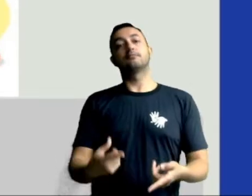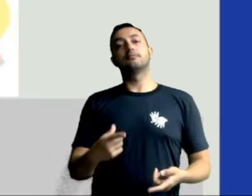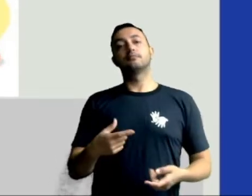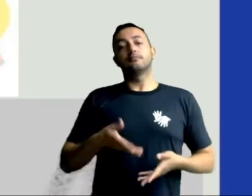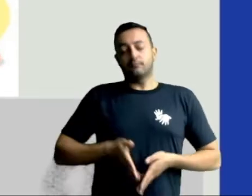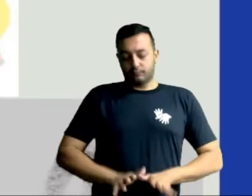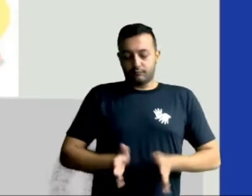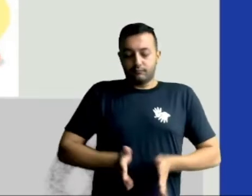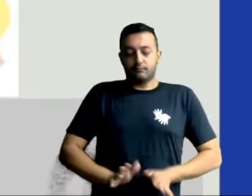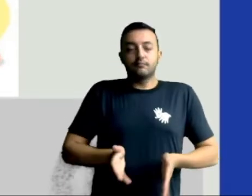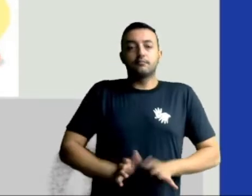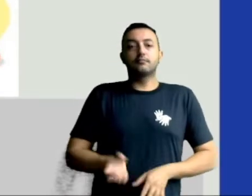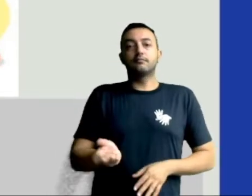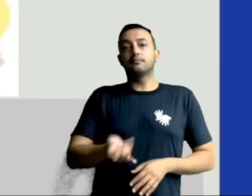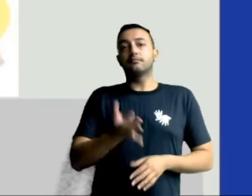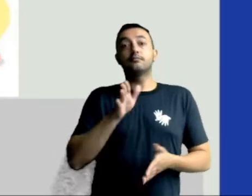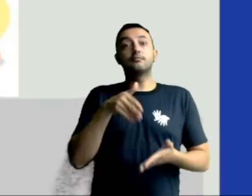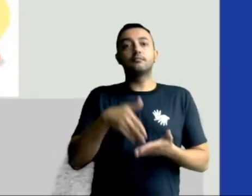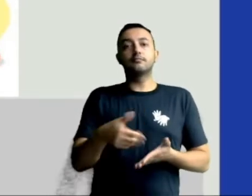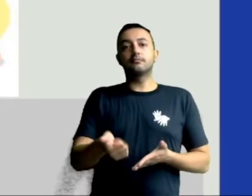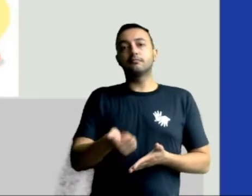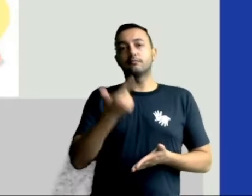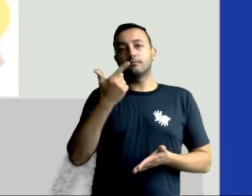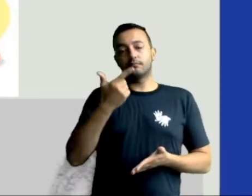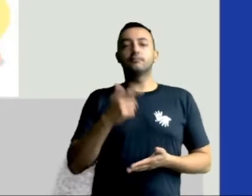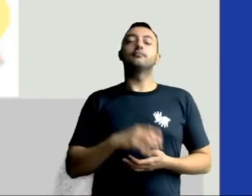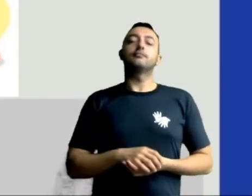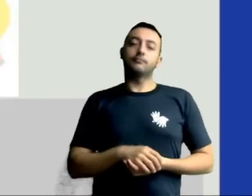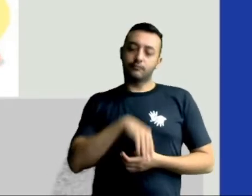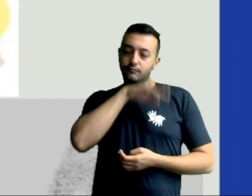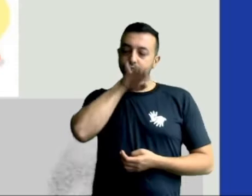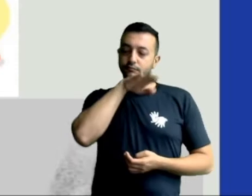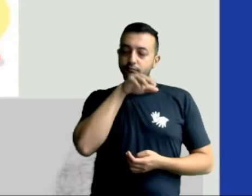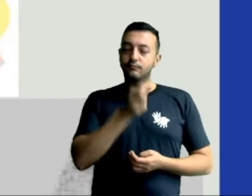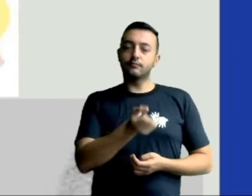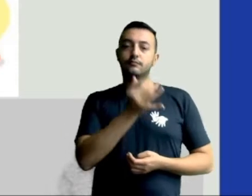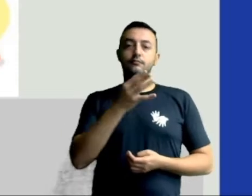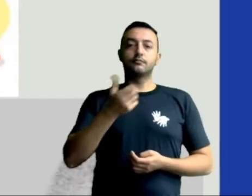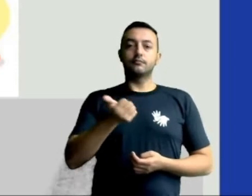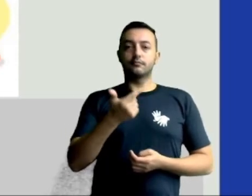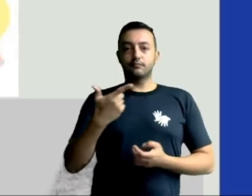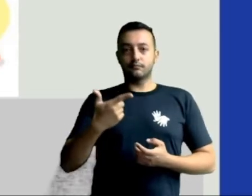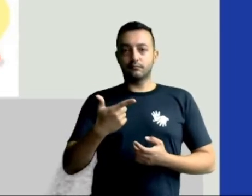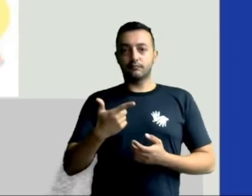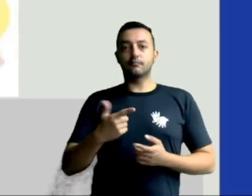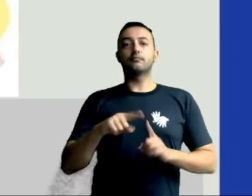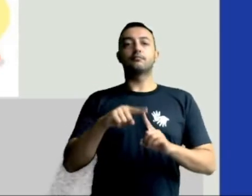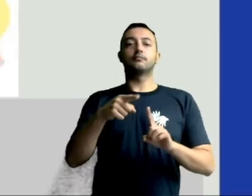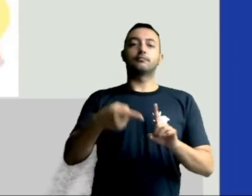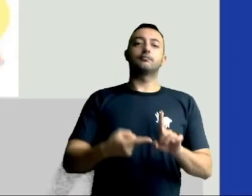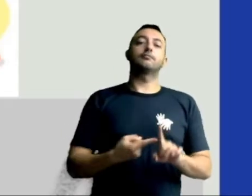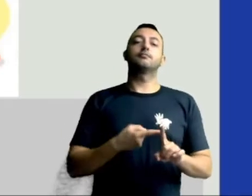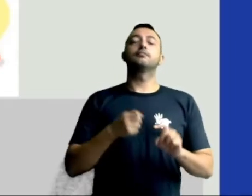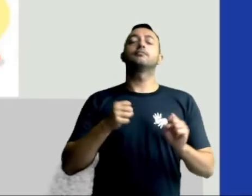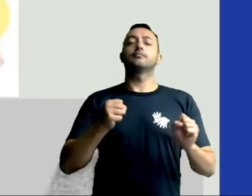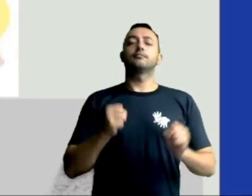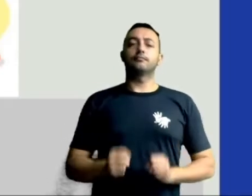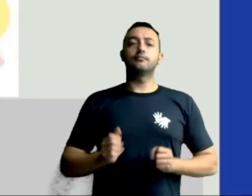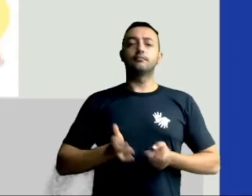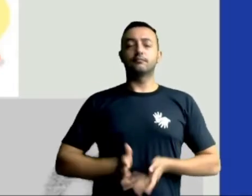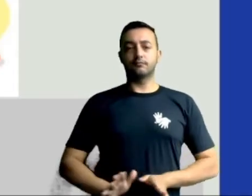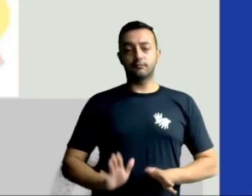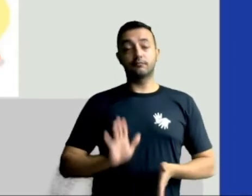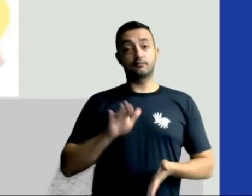até 12 filhotes, até 12 porquinhos por gestação podem nascer. E